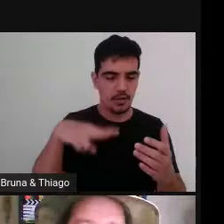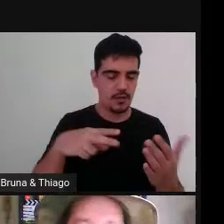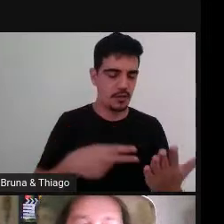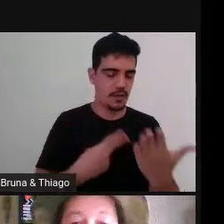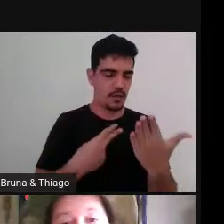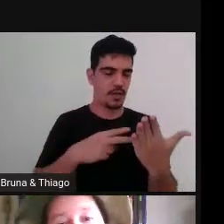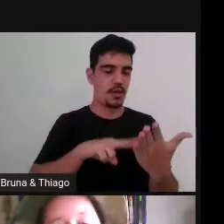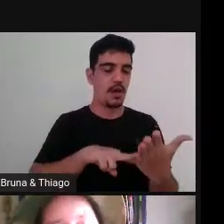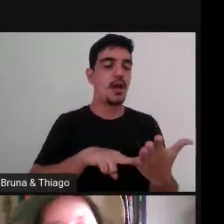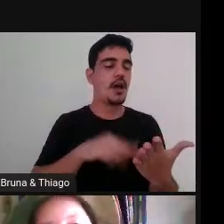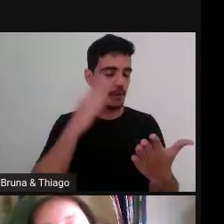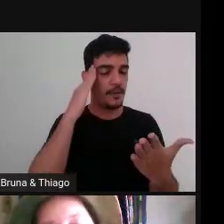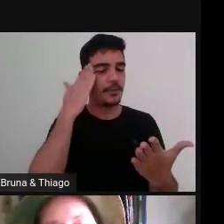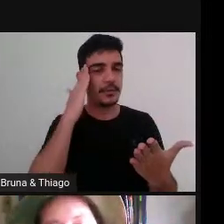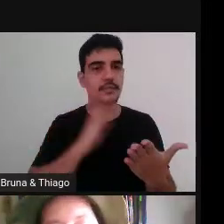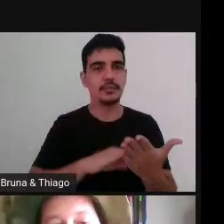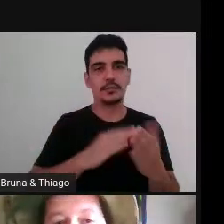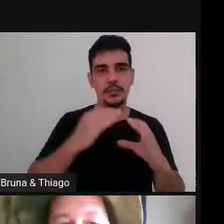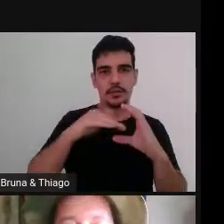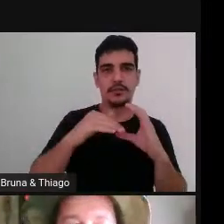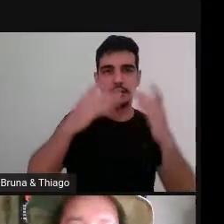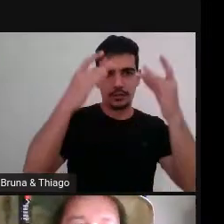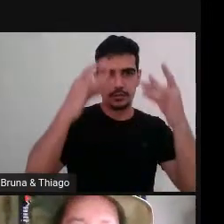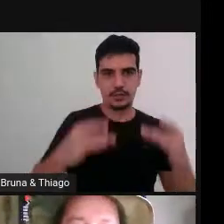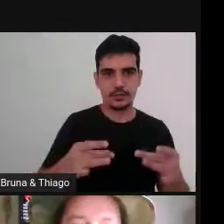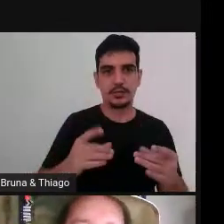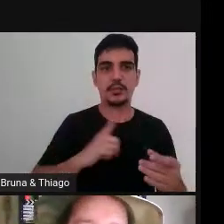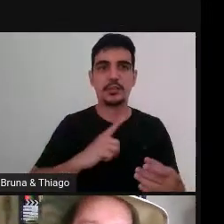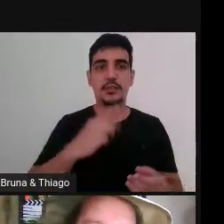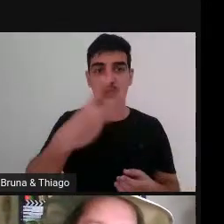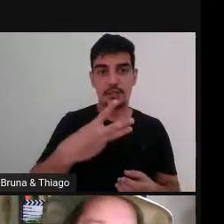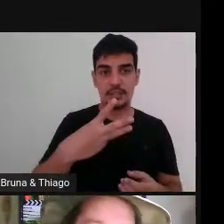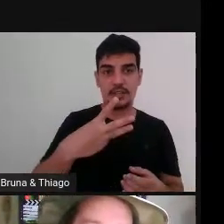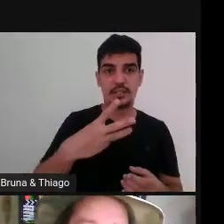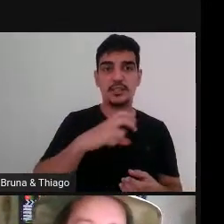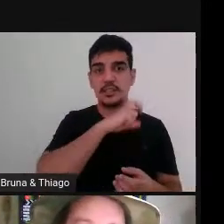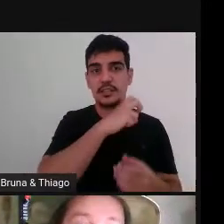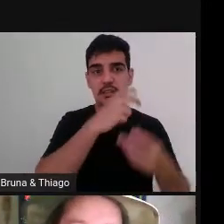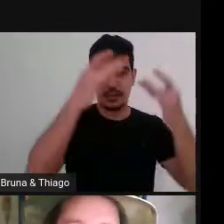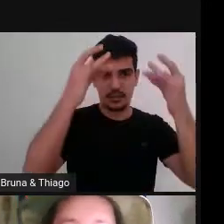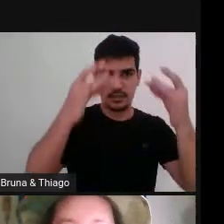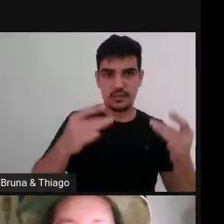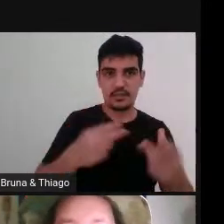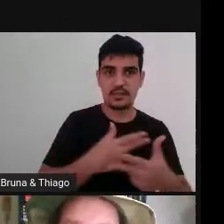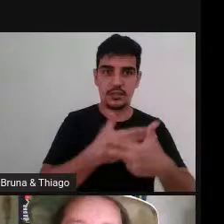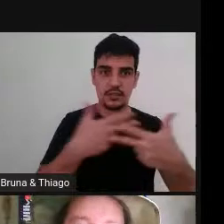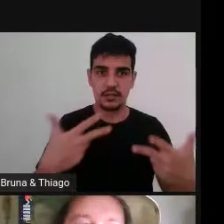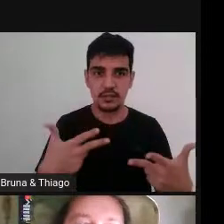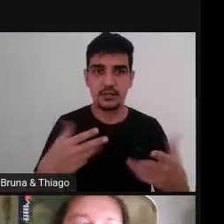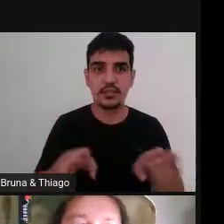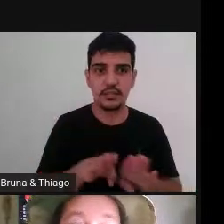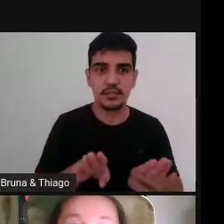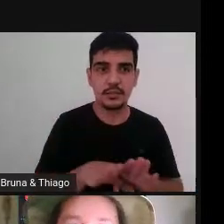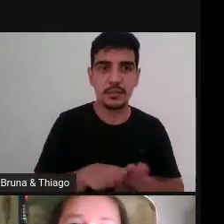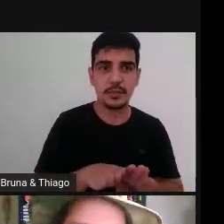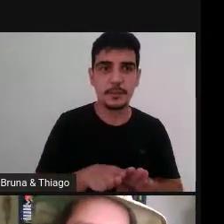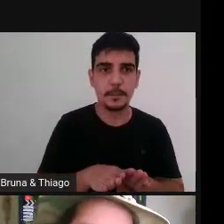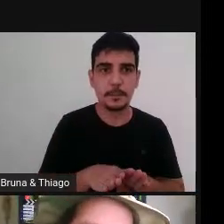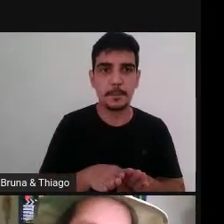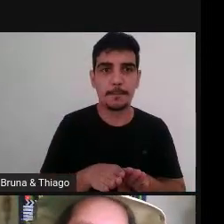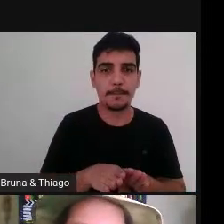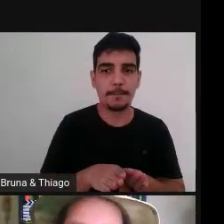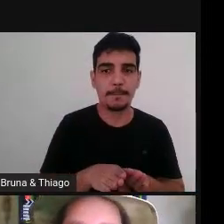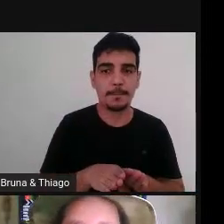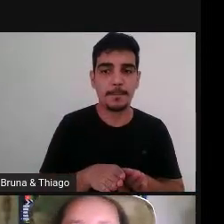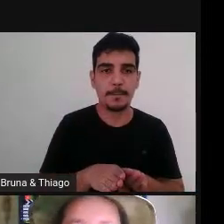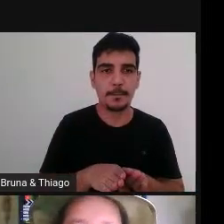Phoneutrias. Aí tem várias espécies. Aqui a gente tem pelo menos três espécies diferentes. Né? Phoneutra boliviense, que não é essa, Phoneutra fera, que é